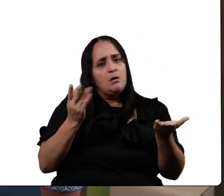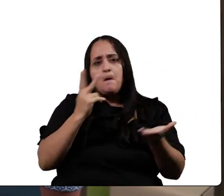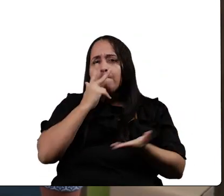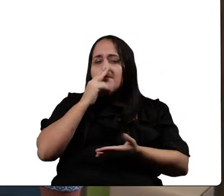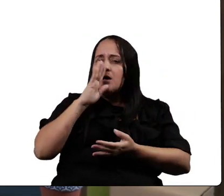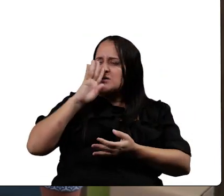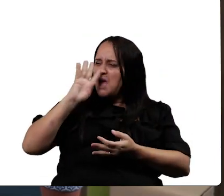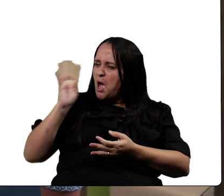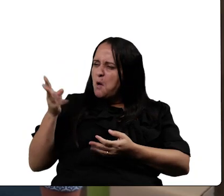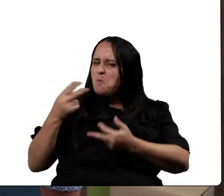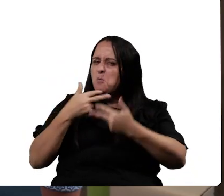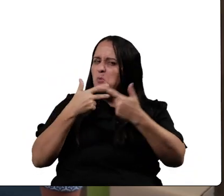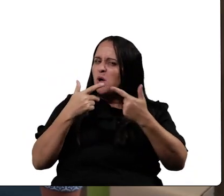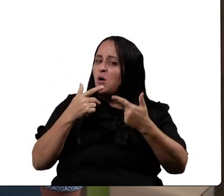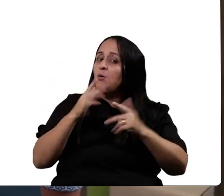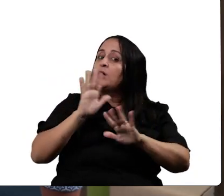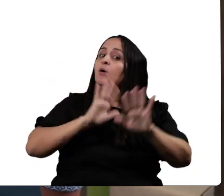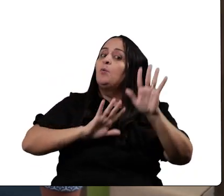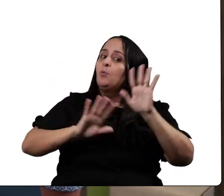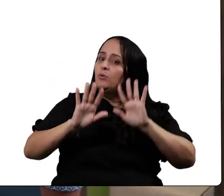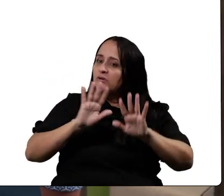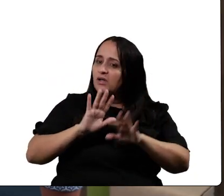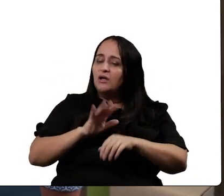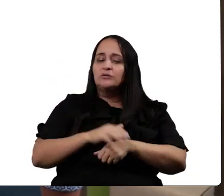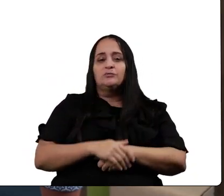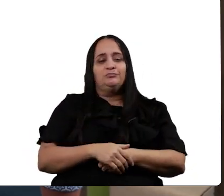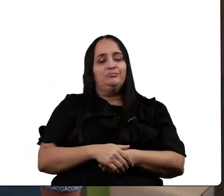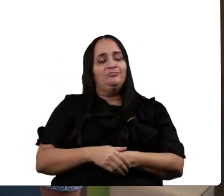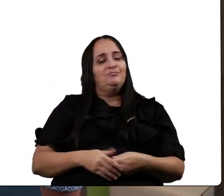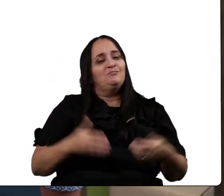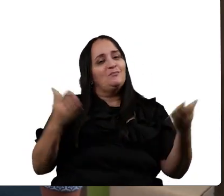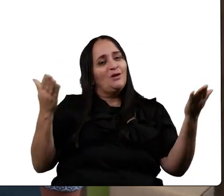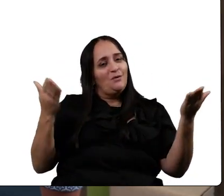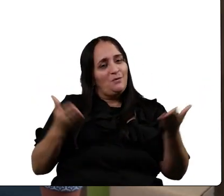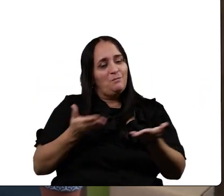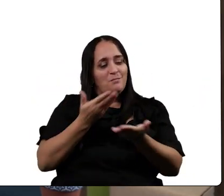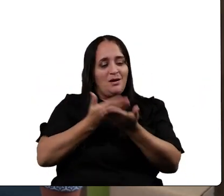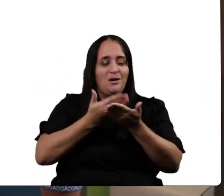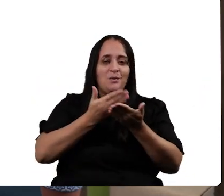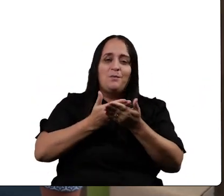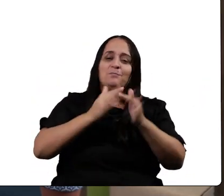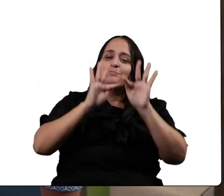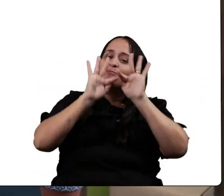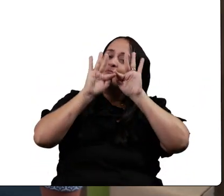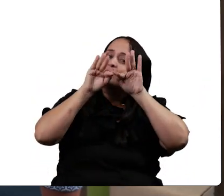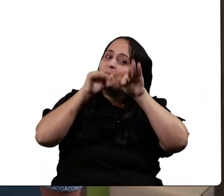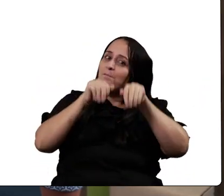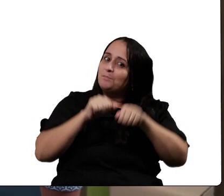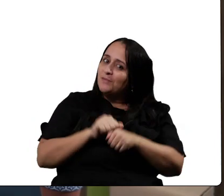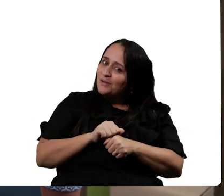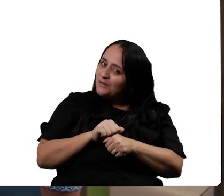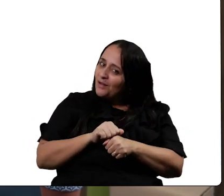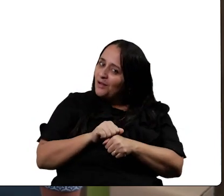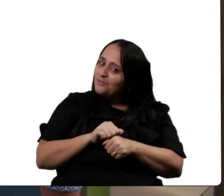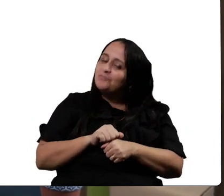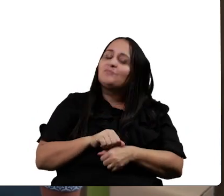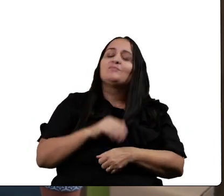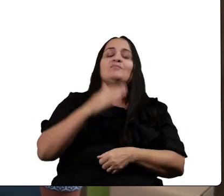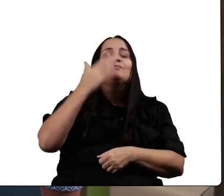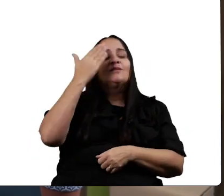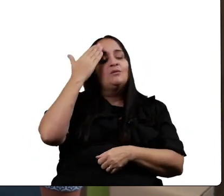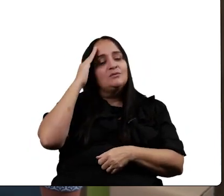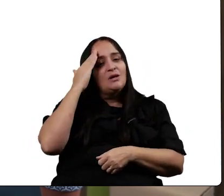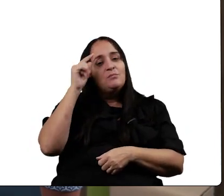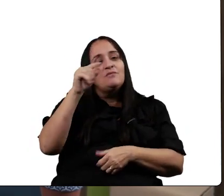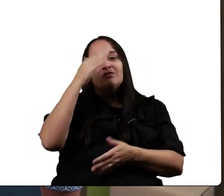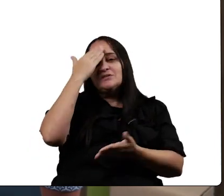de informação, tá bom? Nossa aula termina por aqui. Espero que você tenha ficado nota 10 em entender